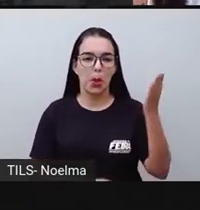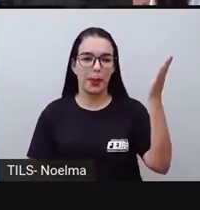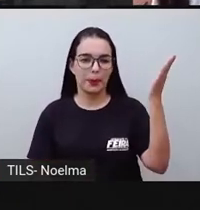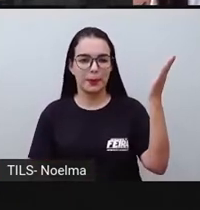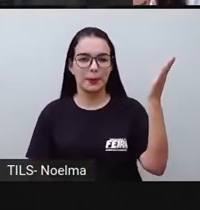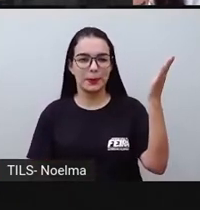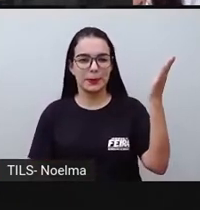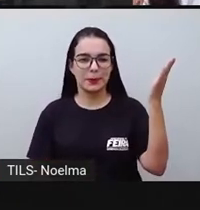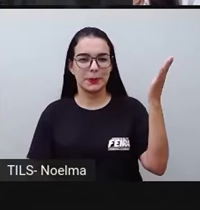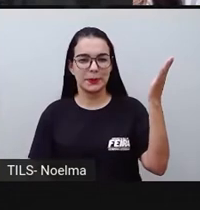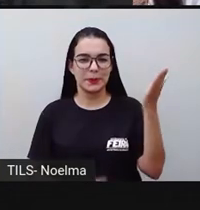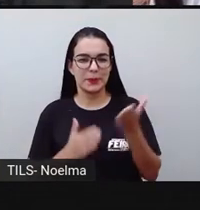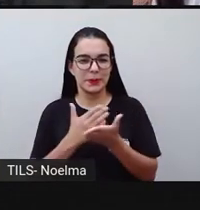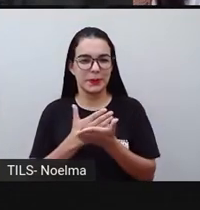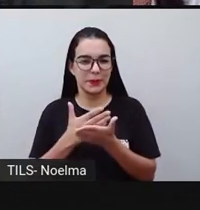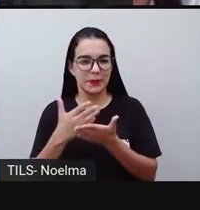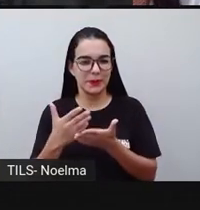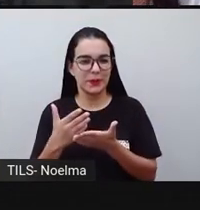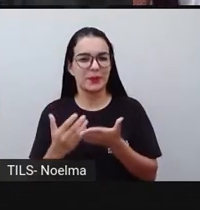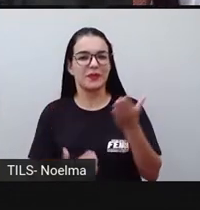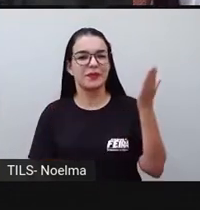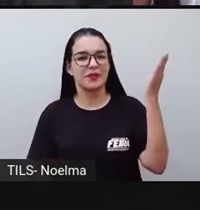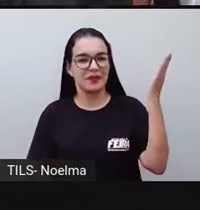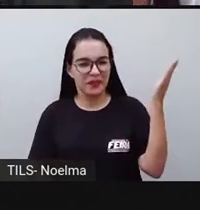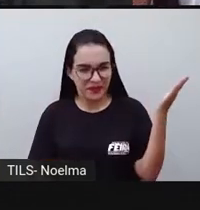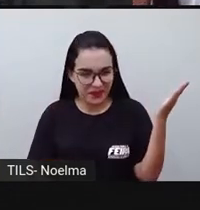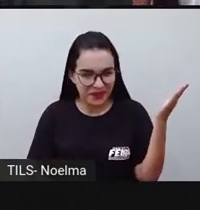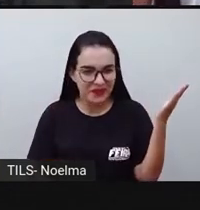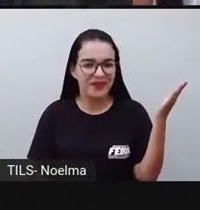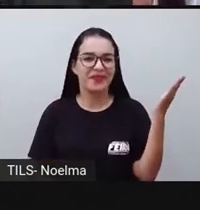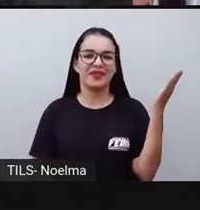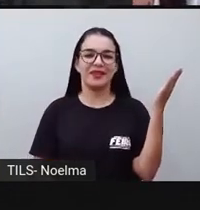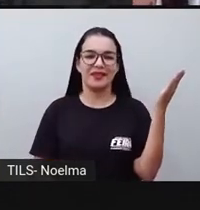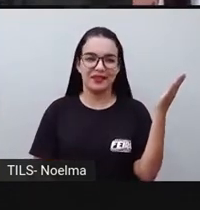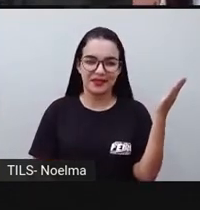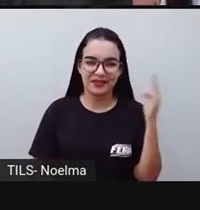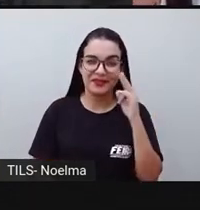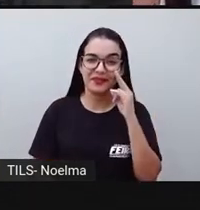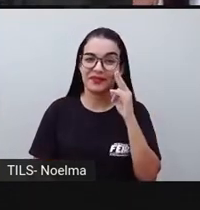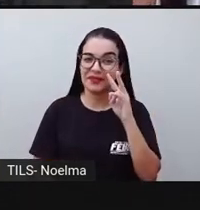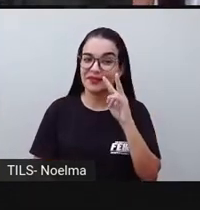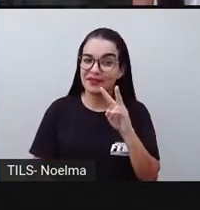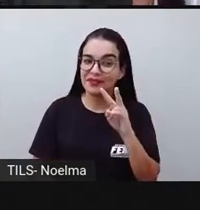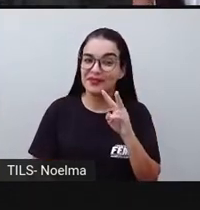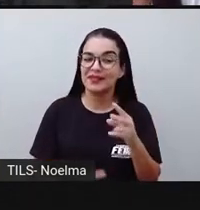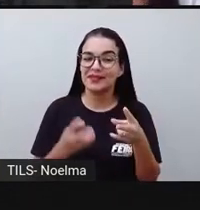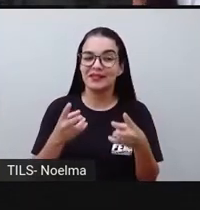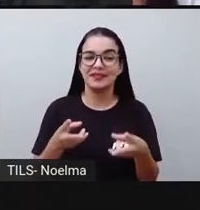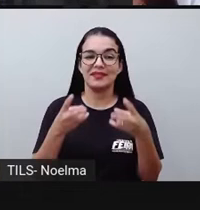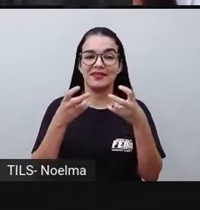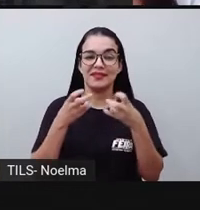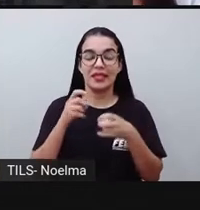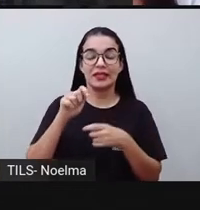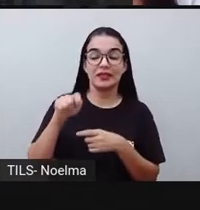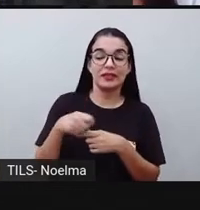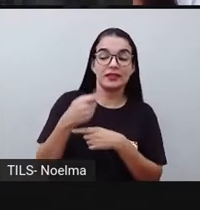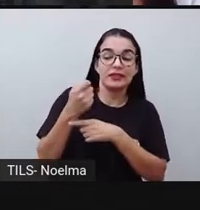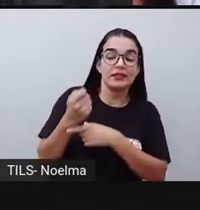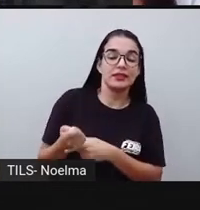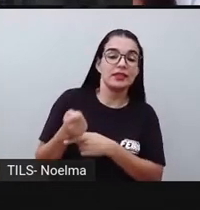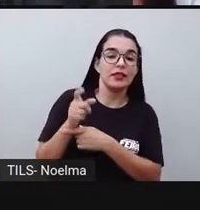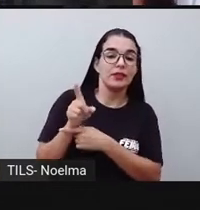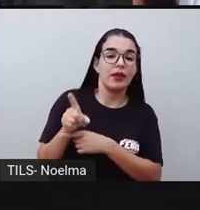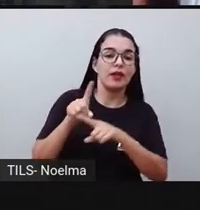Para iniciar, Pro traz aí uma continha sendo resolvida, né? Para a gente já ir percebendo através do sinal que aparece